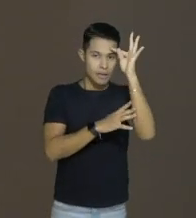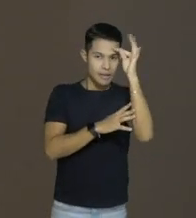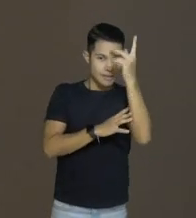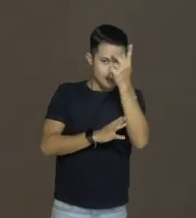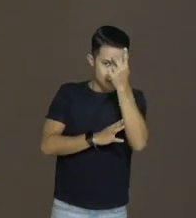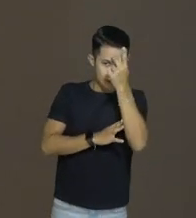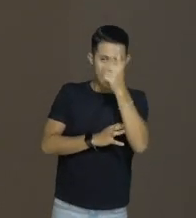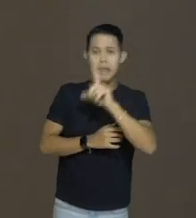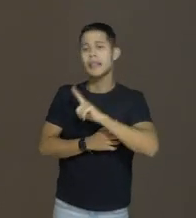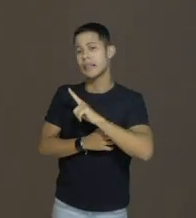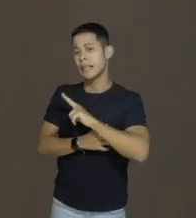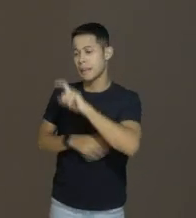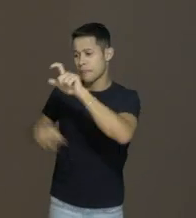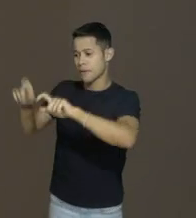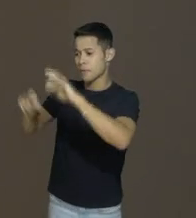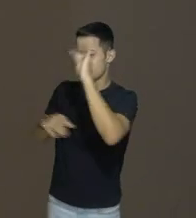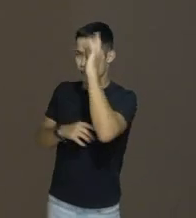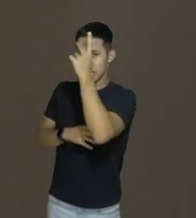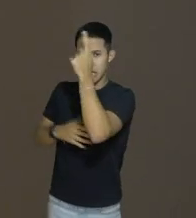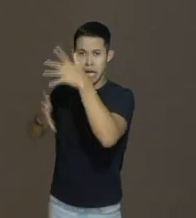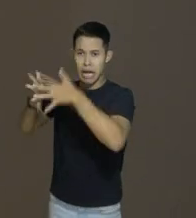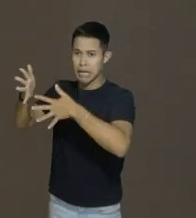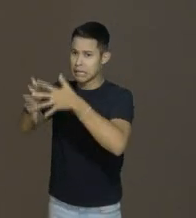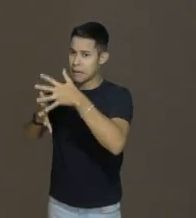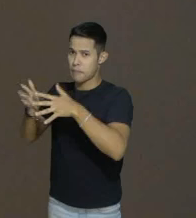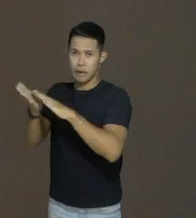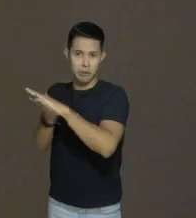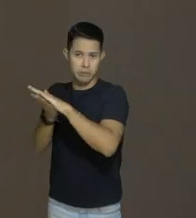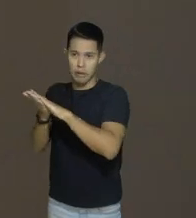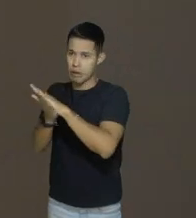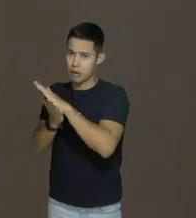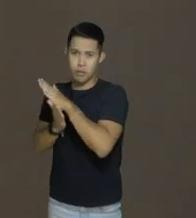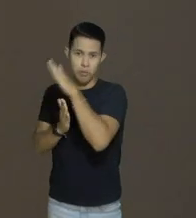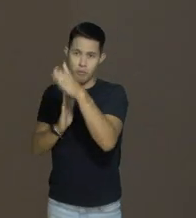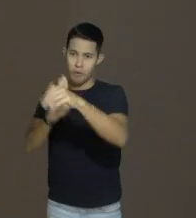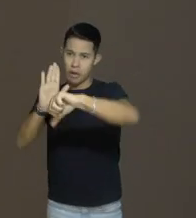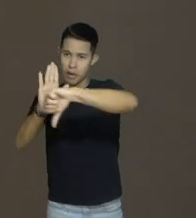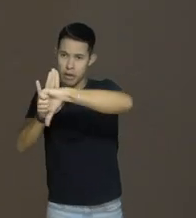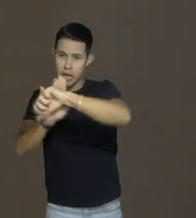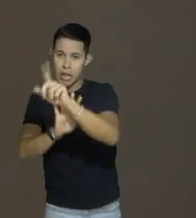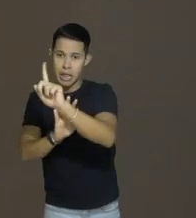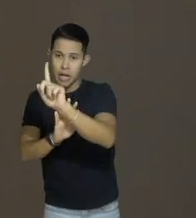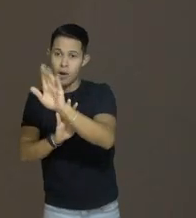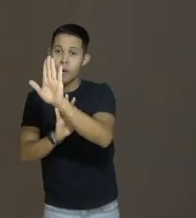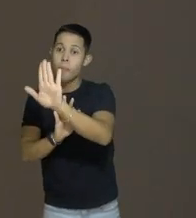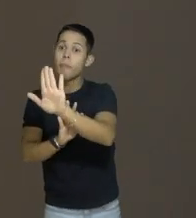não atrapalha, tem TDAH que não vai para a marginalidade, mas tem muitos TDAH que vão.